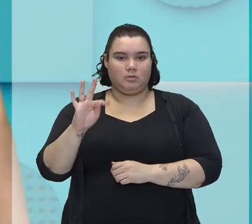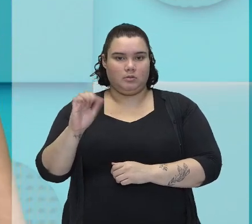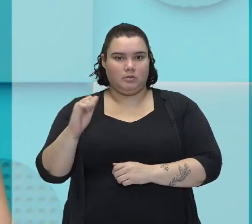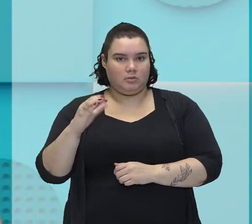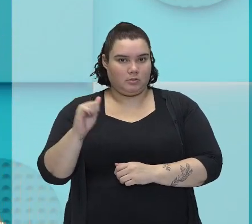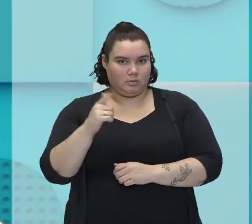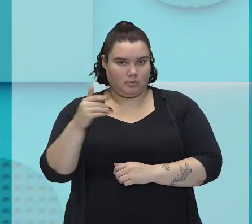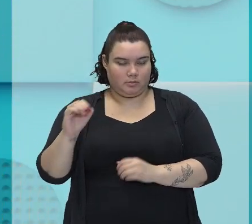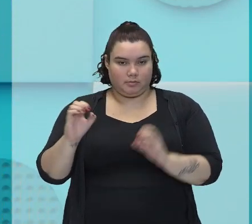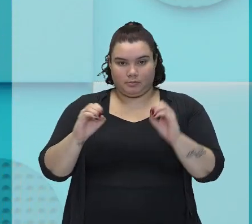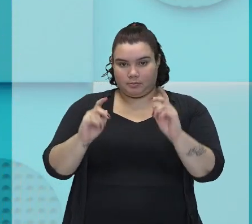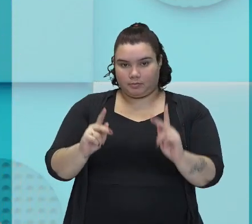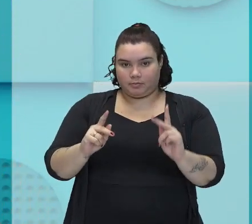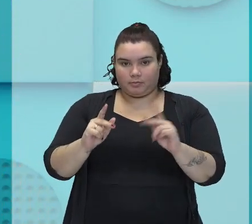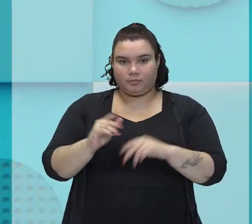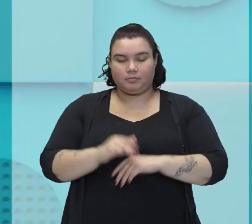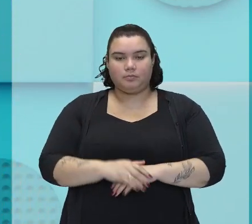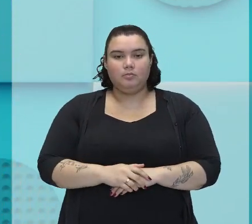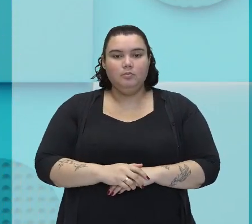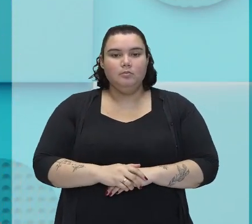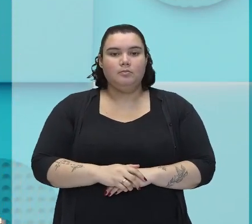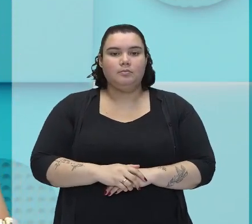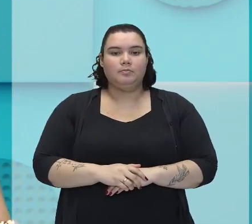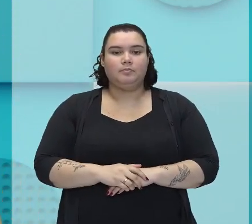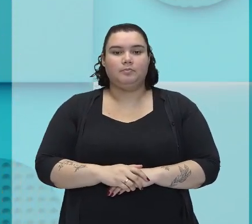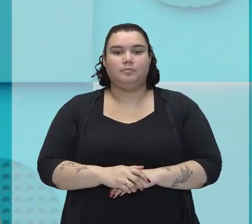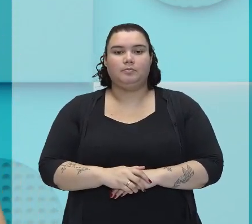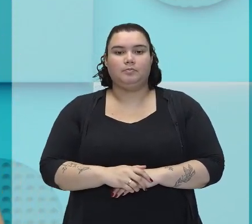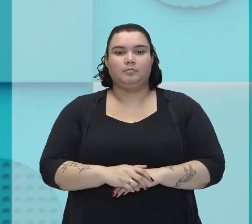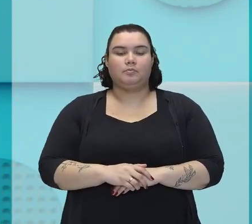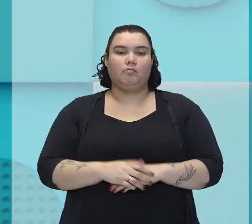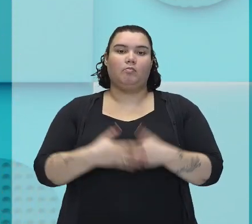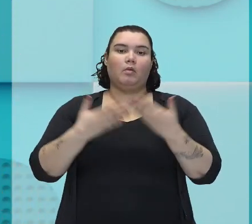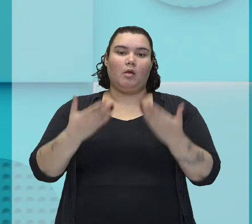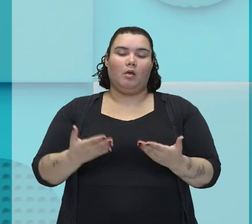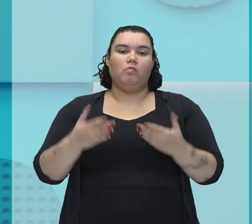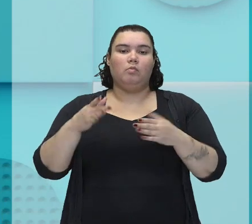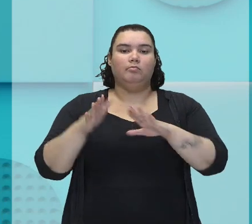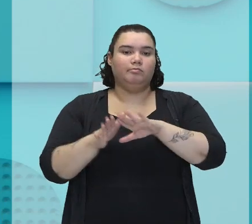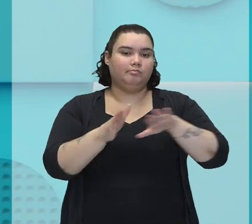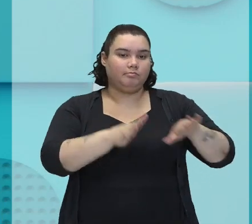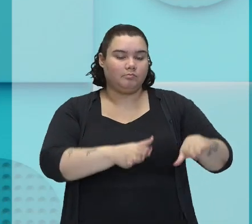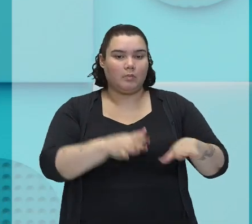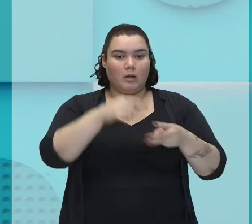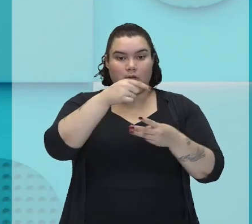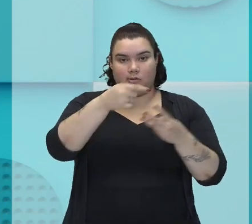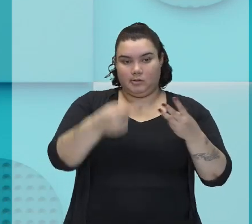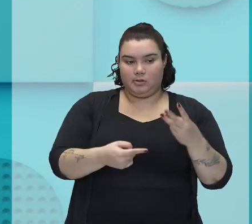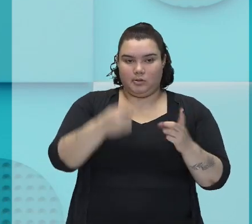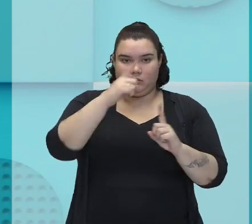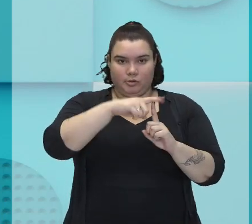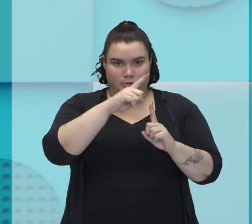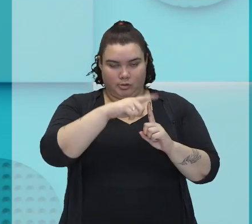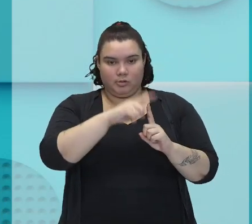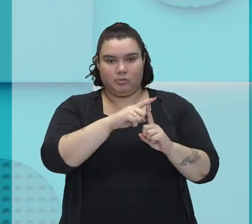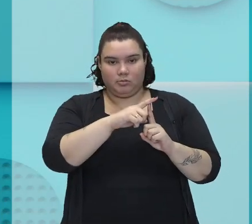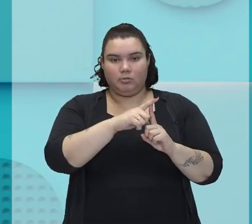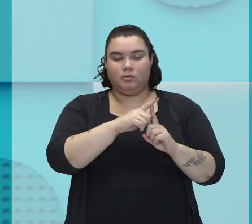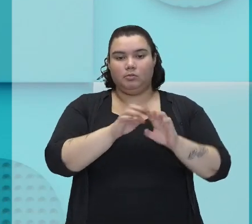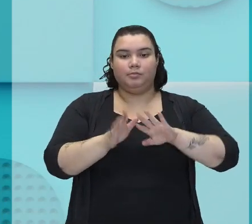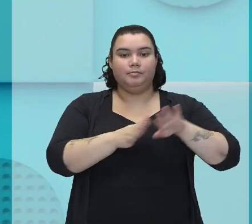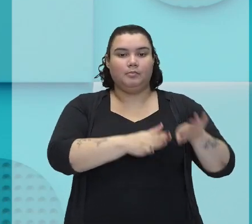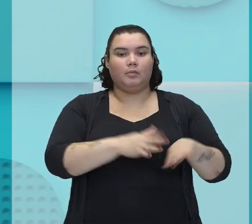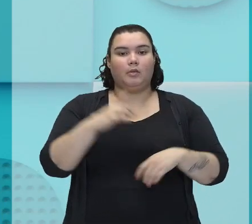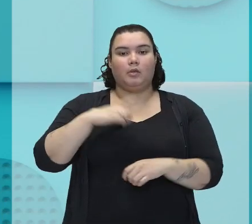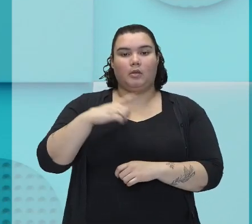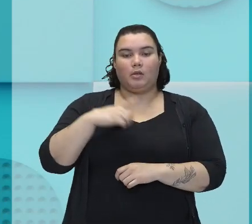bem, além, turma, dessas três tipologias clássicas,